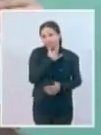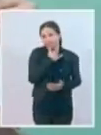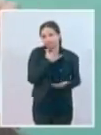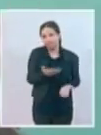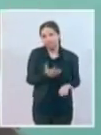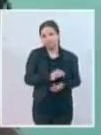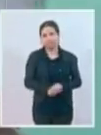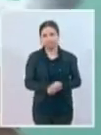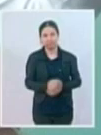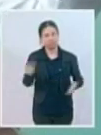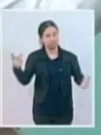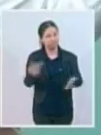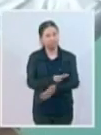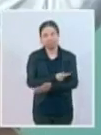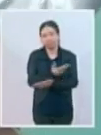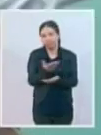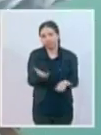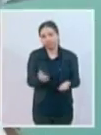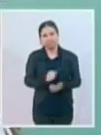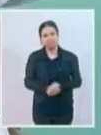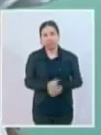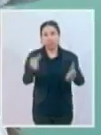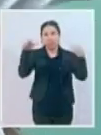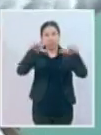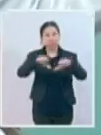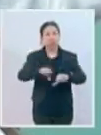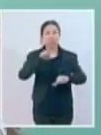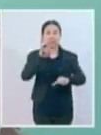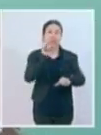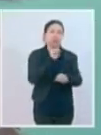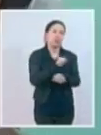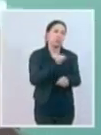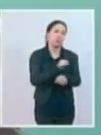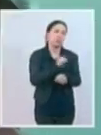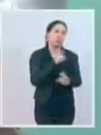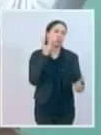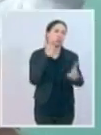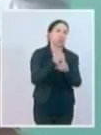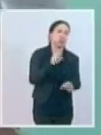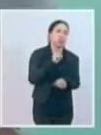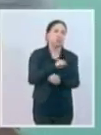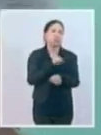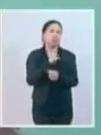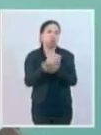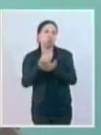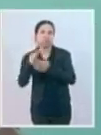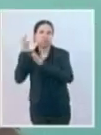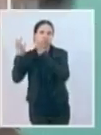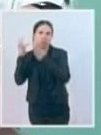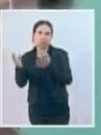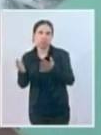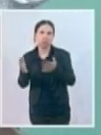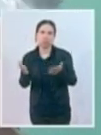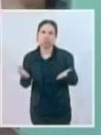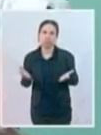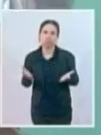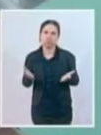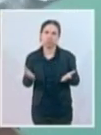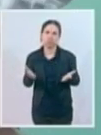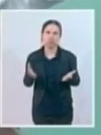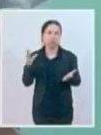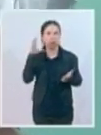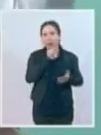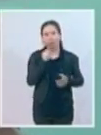essa situação ela é agravada, sim, pelo tempo estendido de espera. Com certeza. Você entendeu? Então, diagnóstico, prognóstico, urgência.